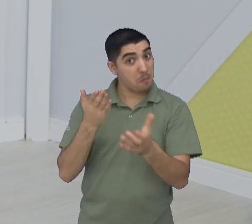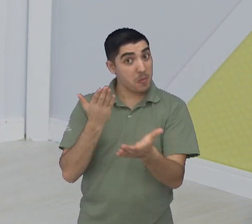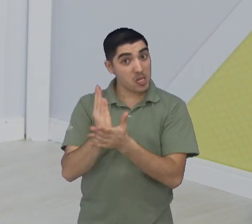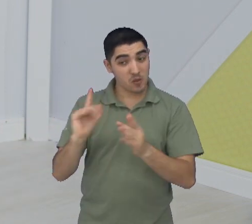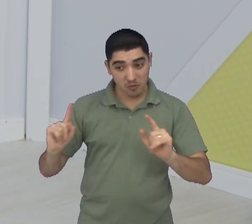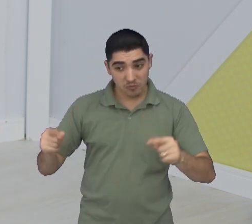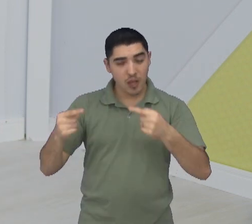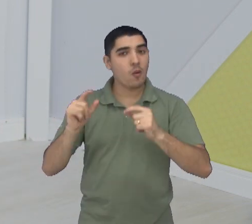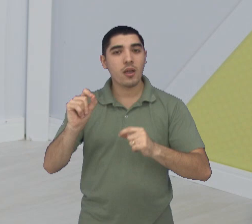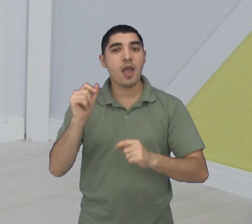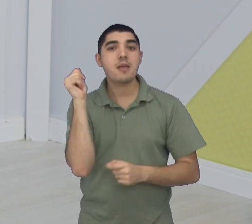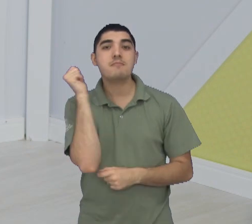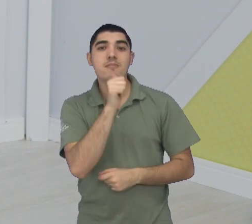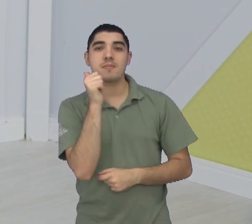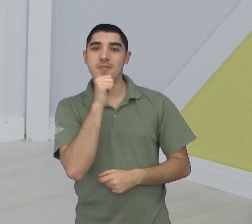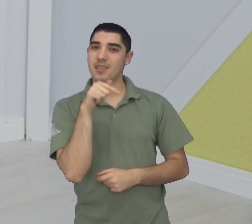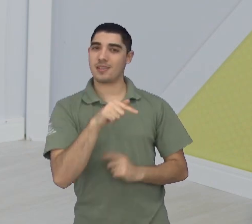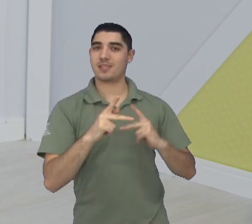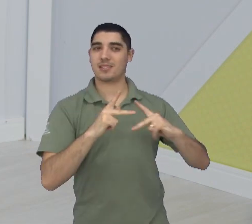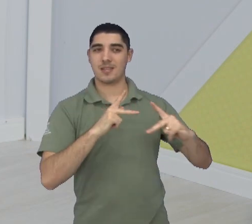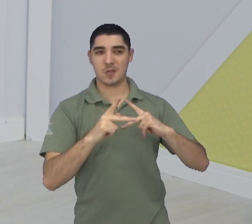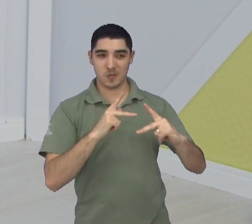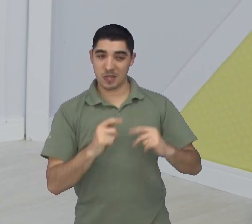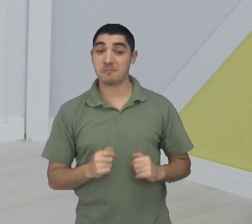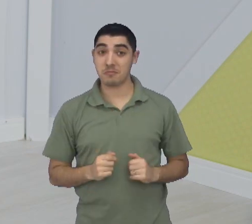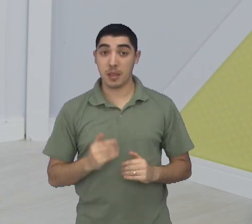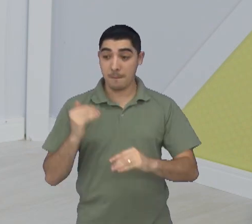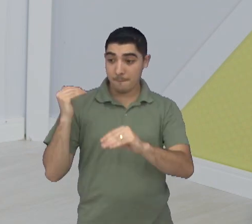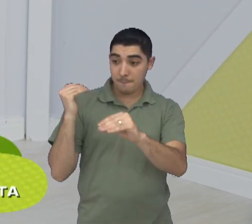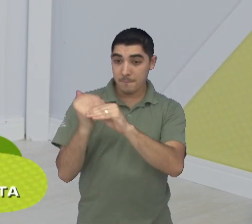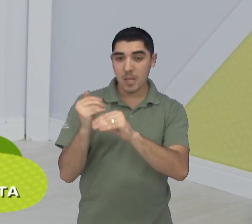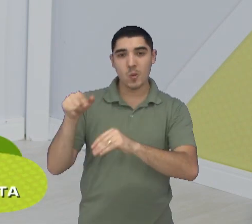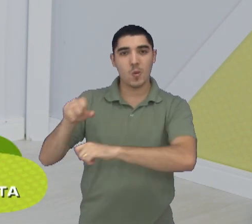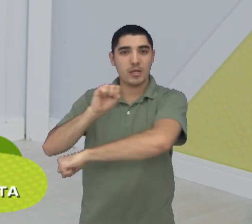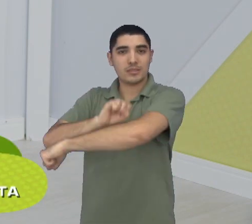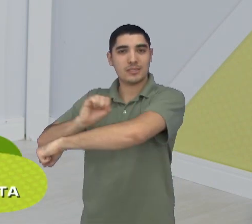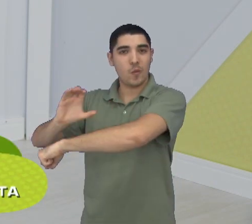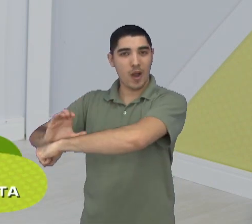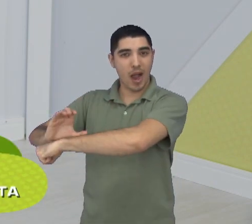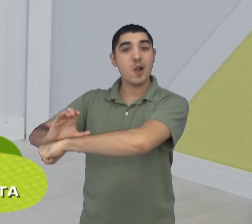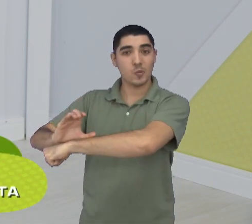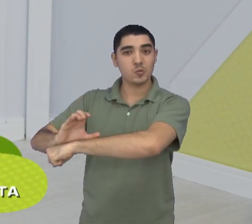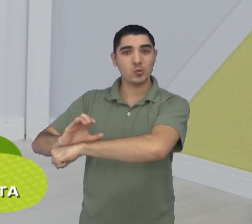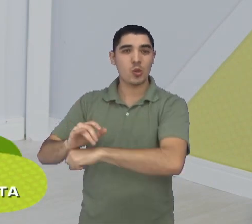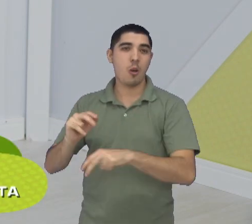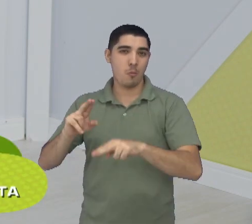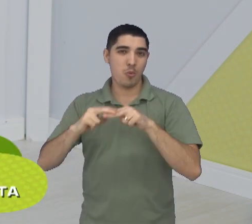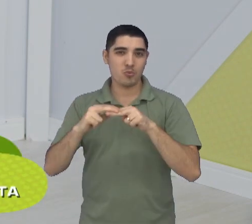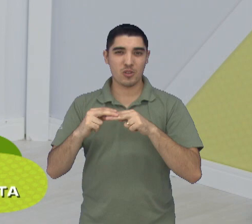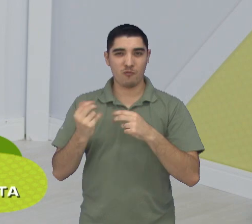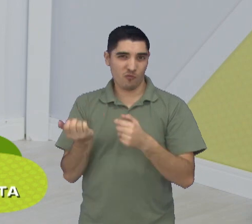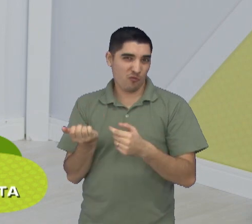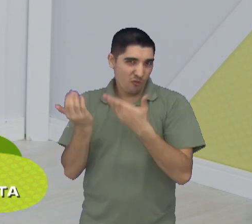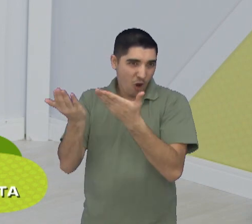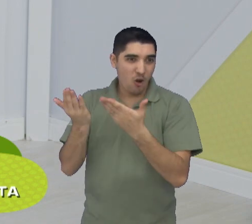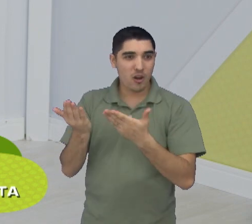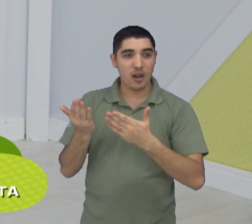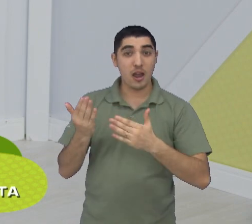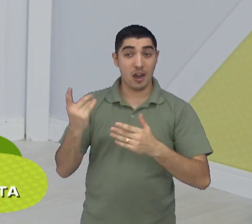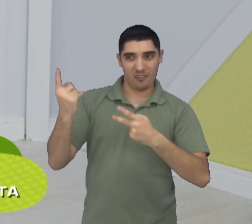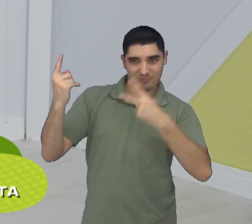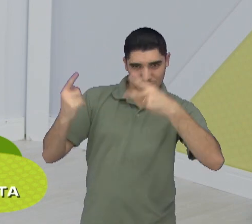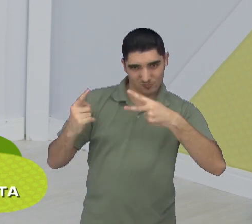é a equipe das meninas da Máquina Amarela, que empatou com o São Carlos na partida da volta e conseguiu a vaga para a final,